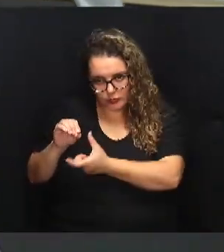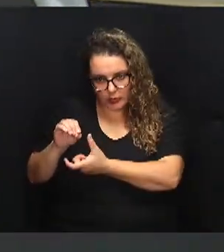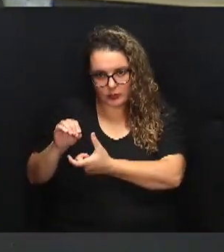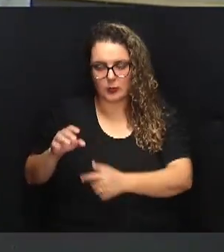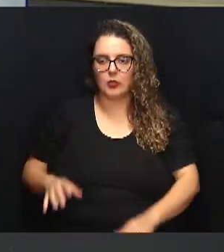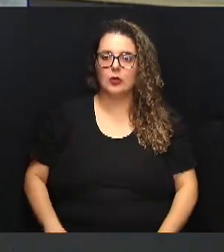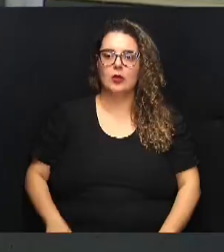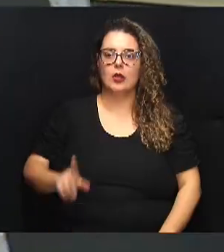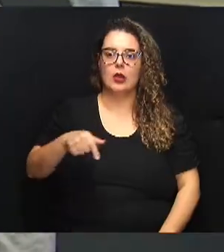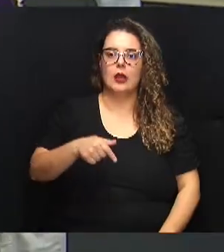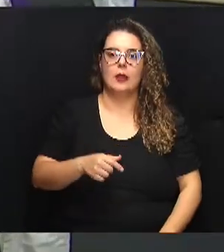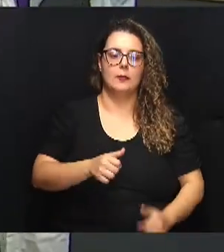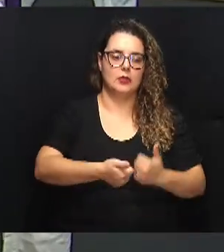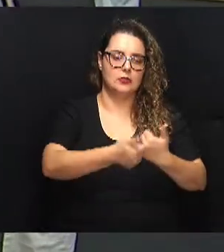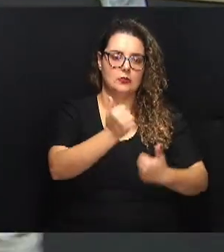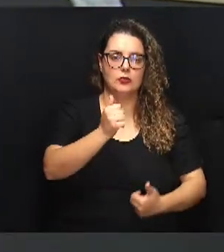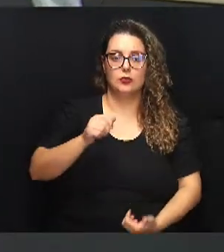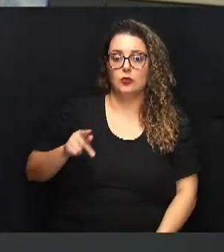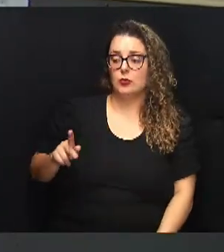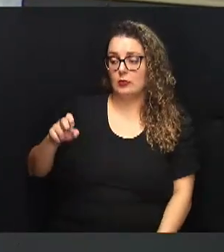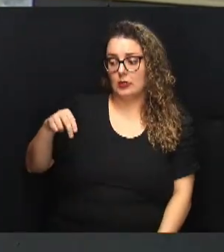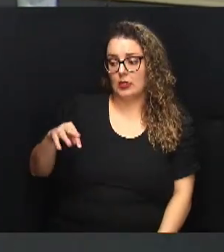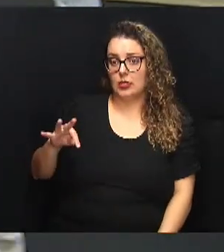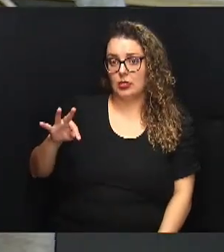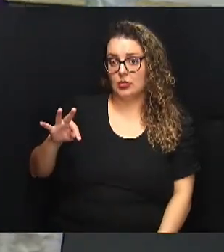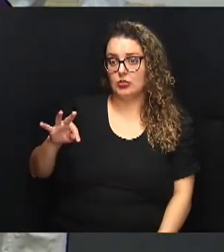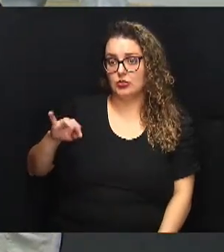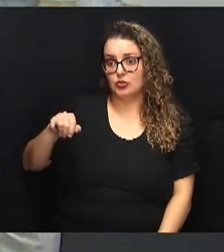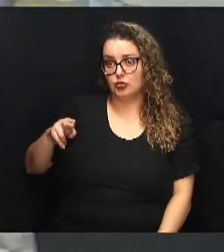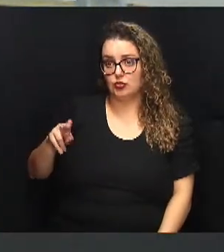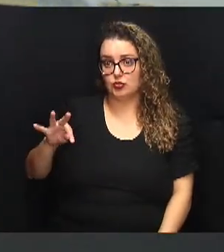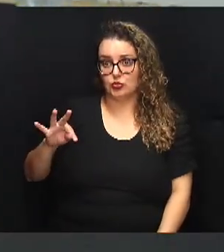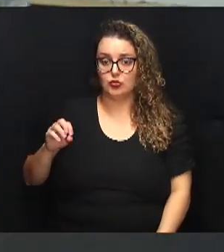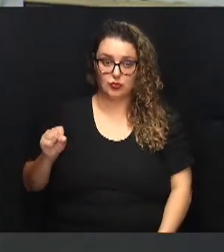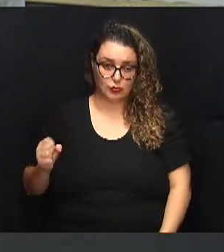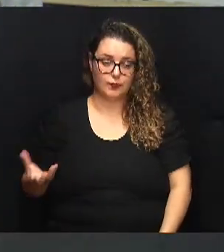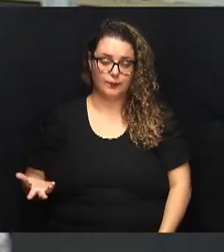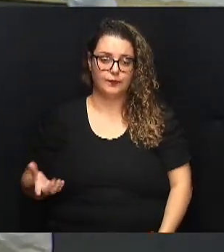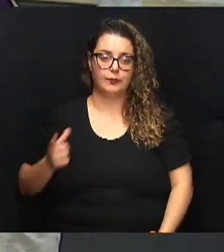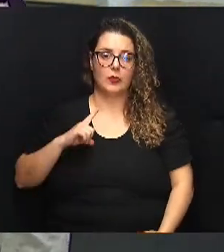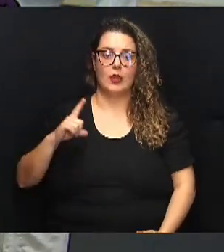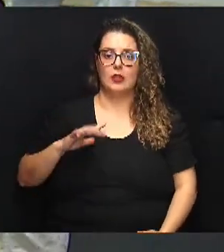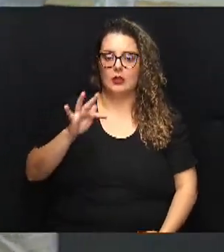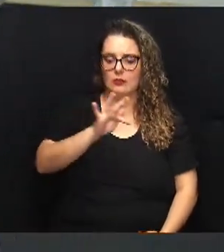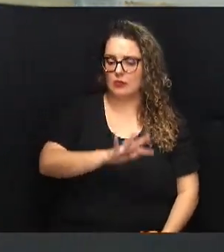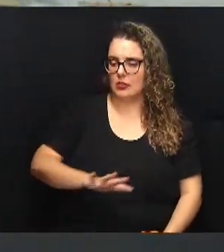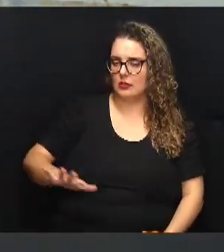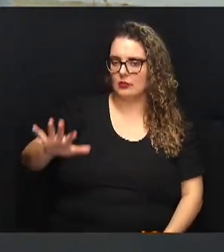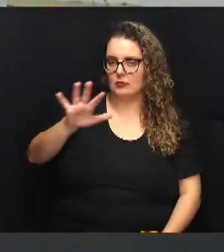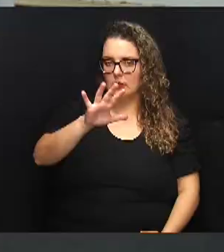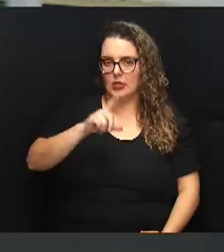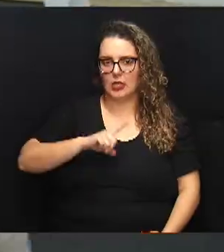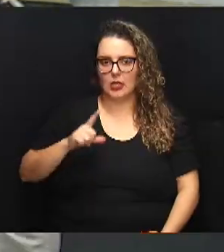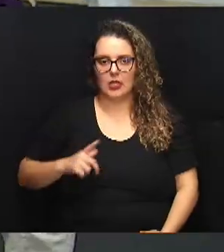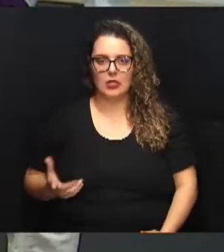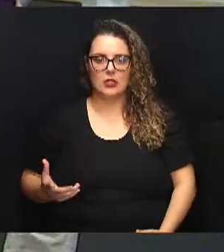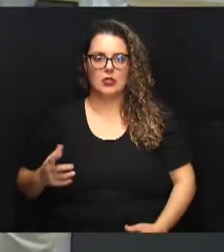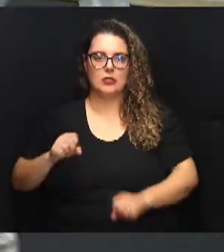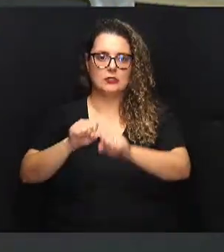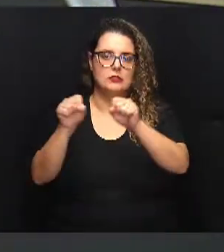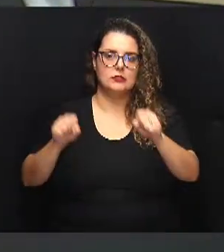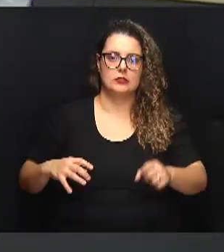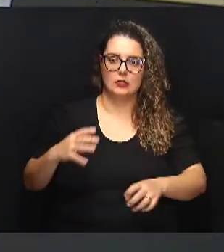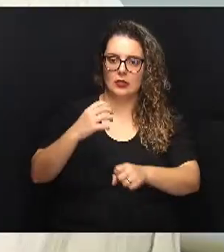do Kenjutsu. Então é a parte que a gente tem federações, tem sistema de pontuação,